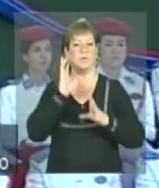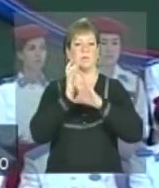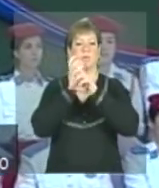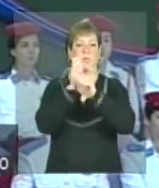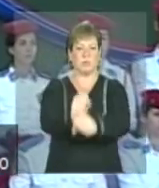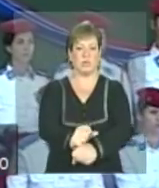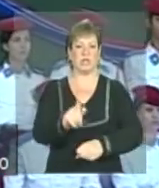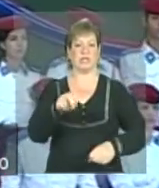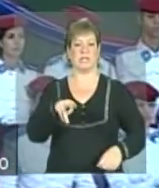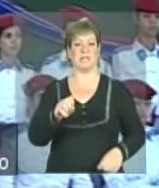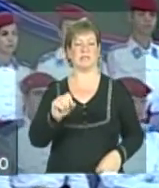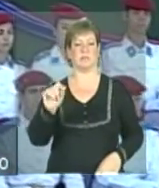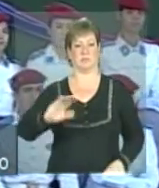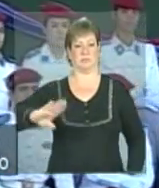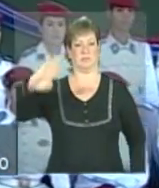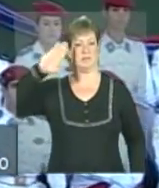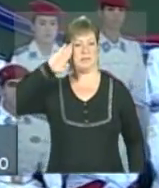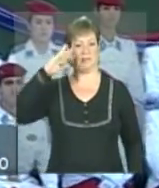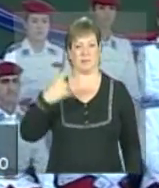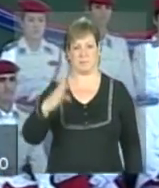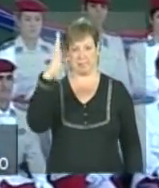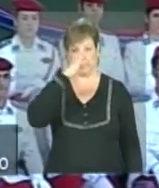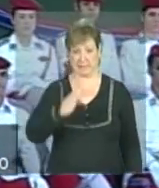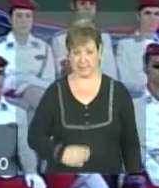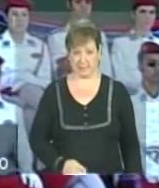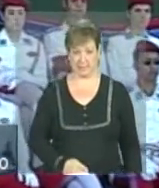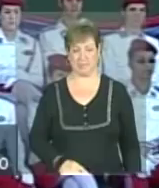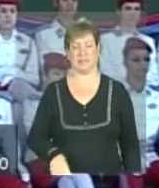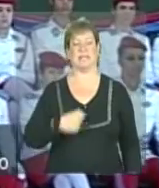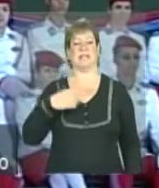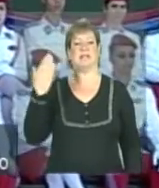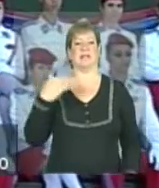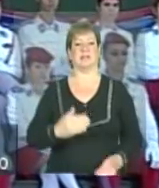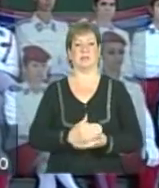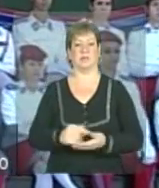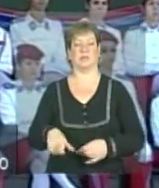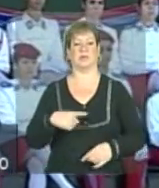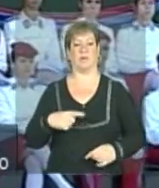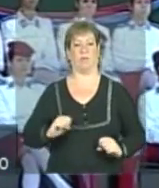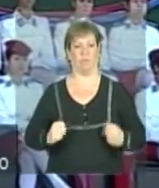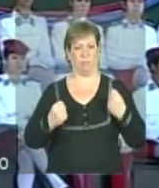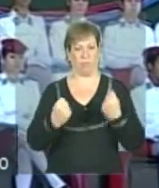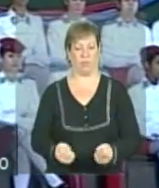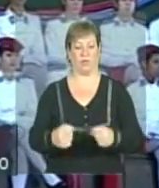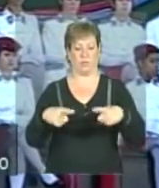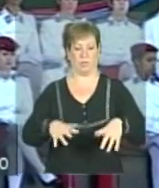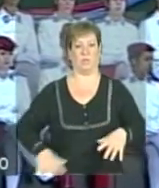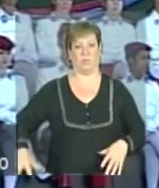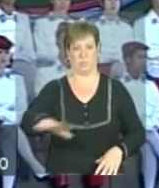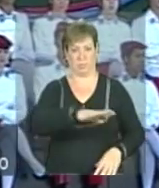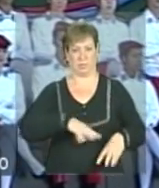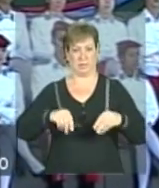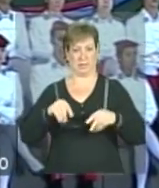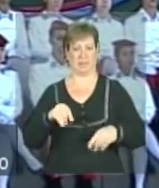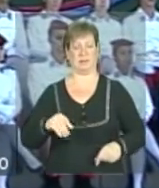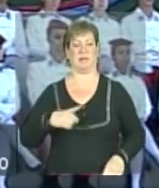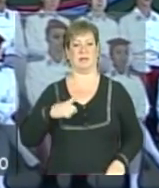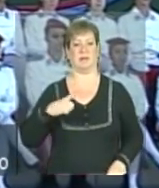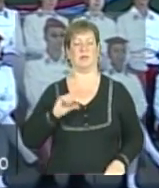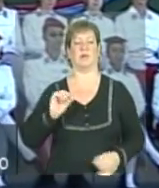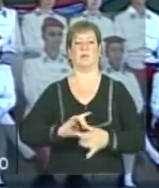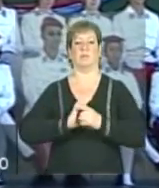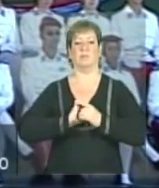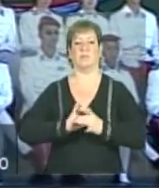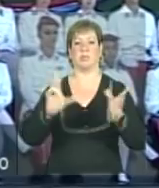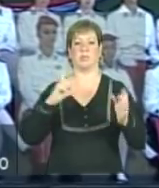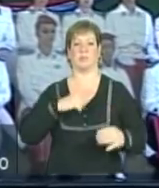do Exército Brasileiro. Desde então, a Força Terrestre teve atuações históricas, como na consolidação da